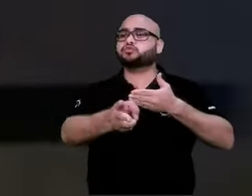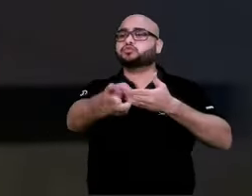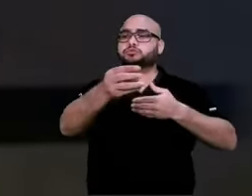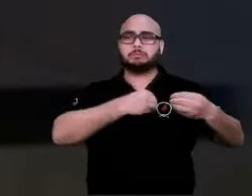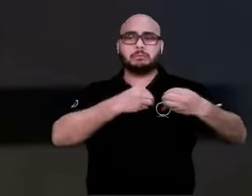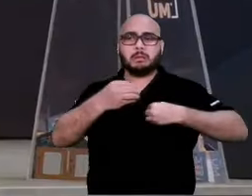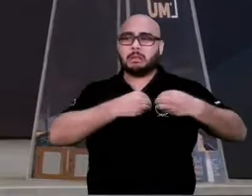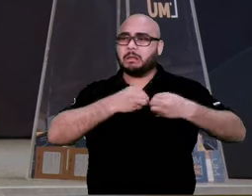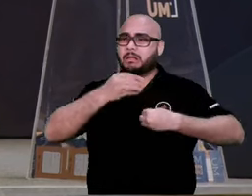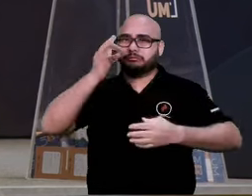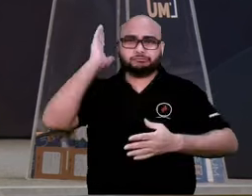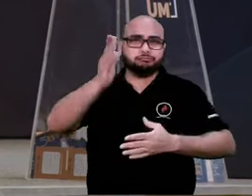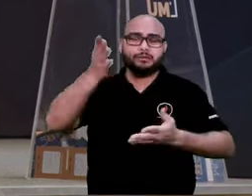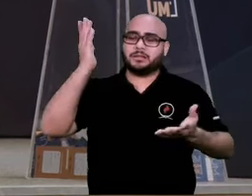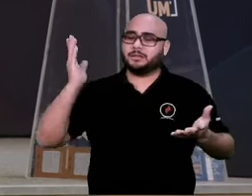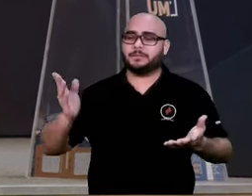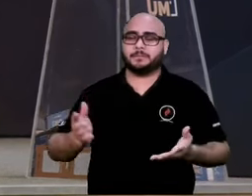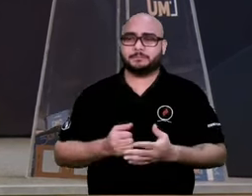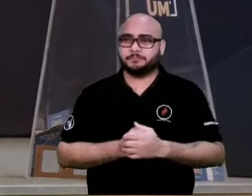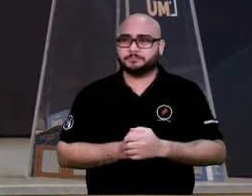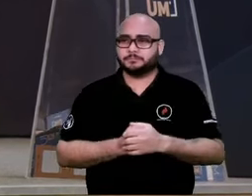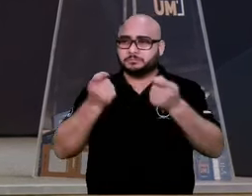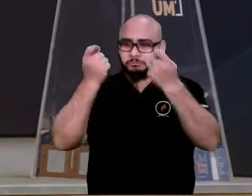Eu não quero legislar sobre essa causa.